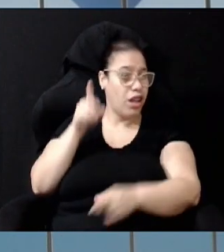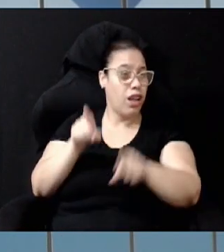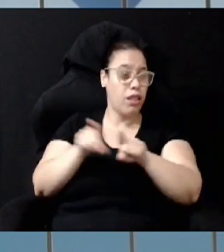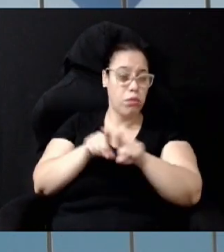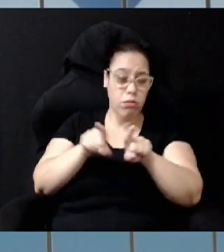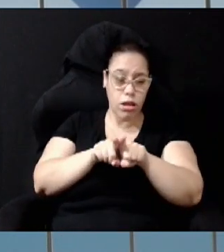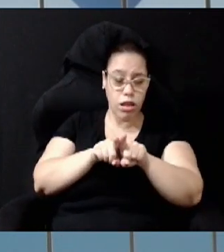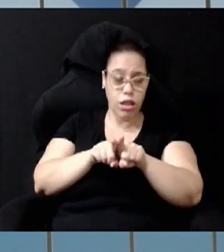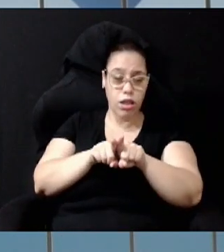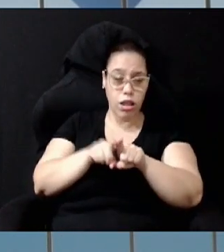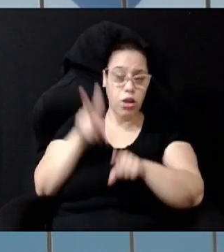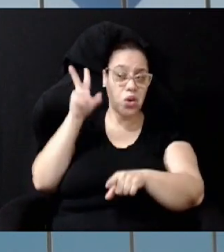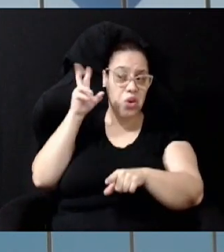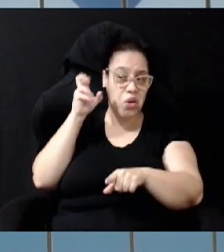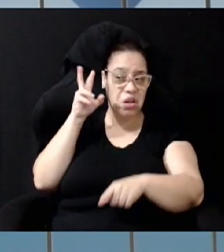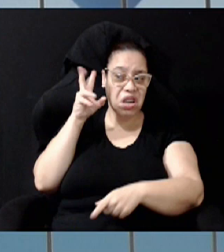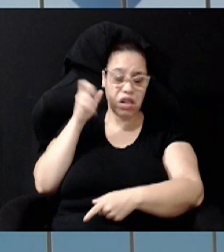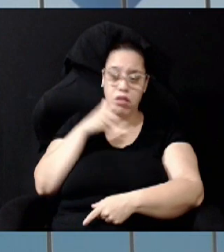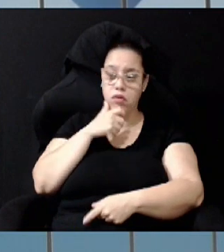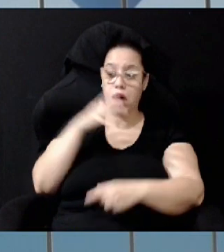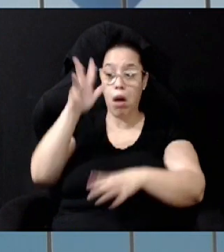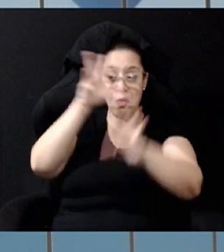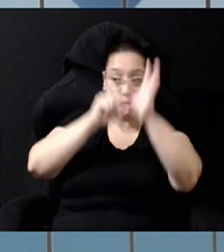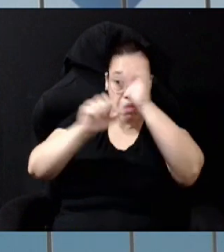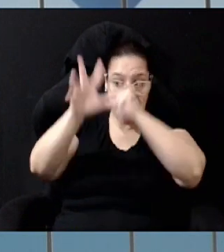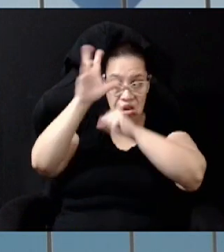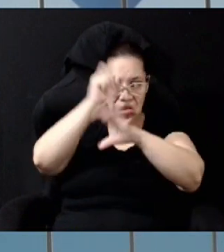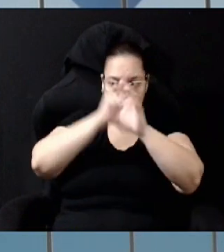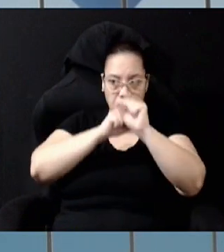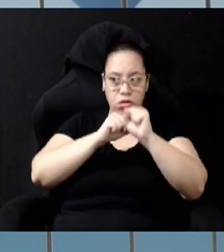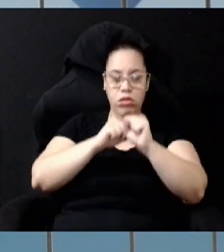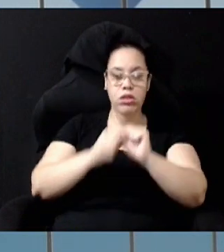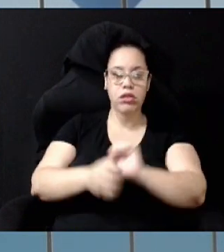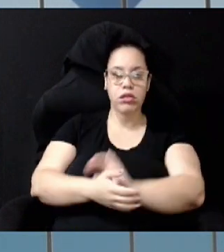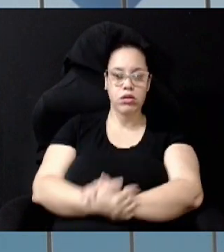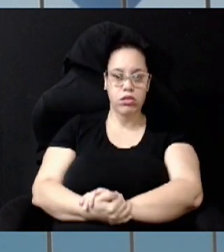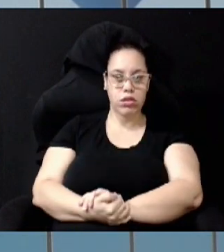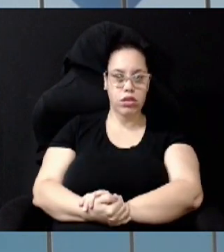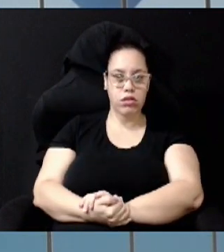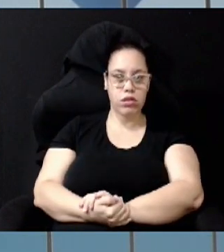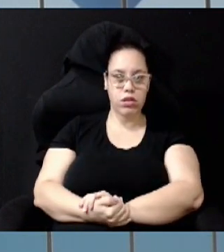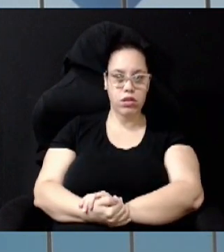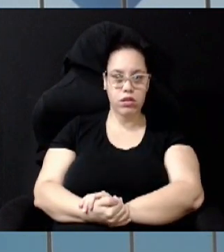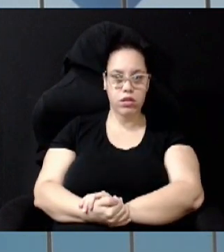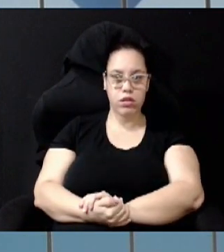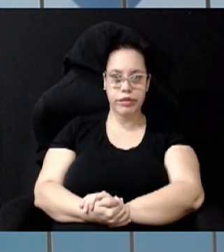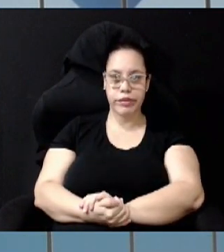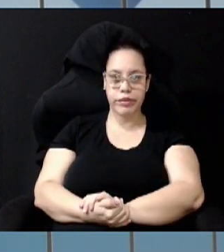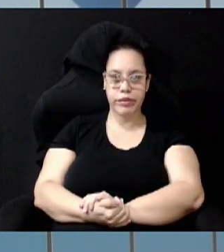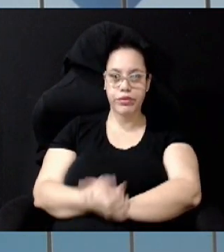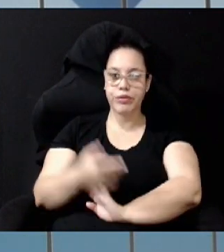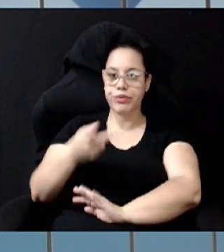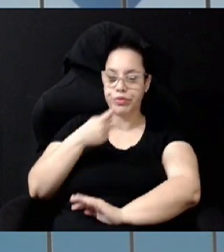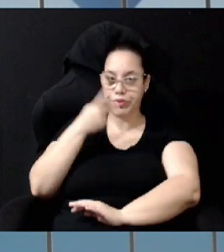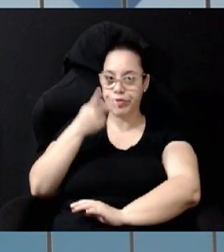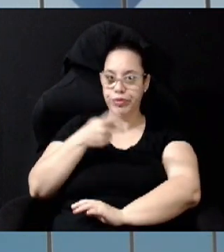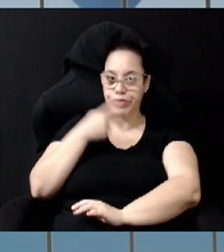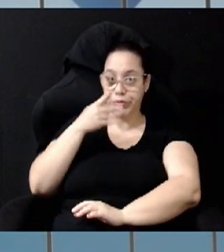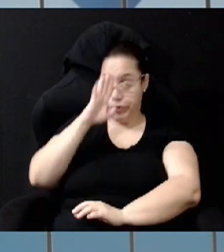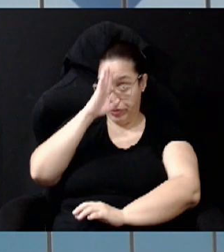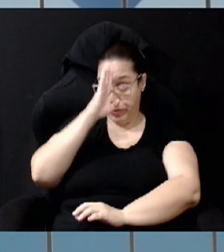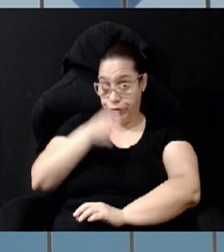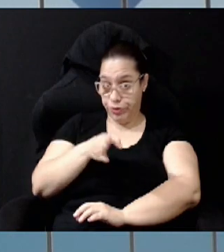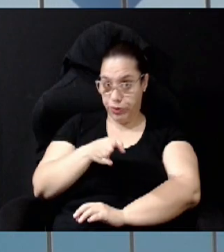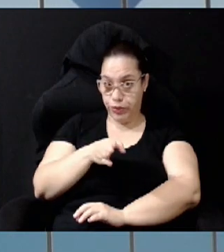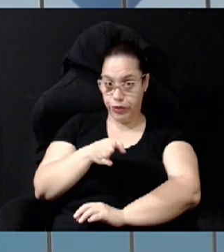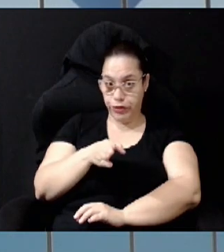escuta muita coisa, aprende muita coisa, mas é levar, né, eu falei principalmente sobre a questão do público,